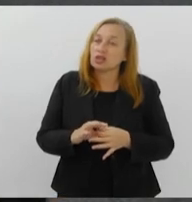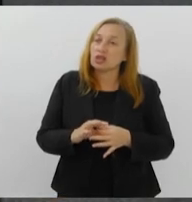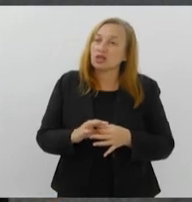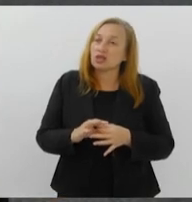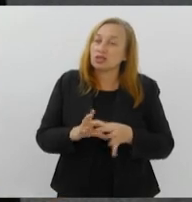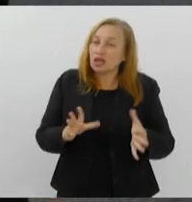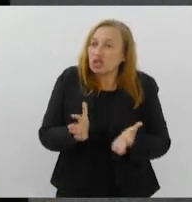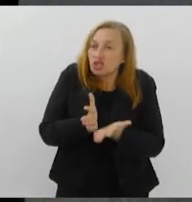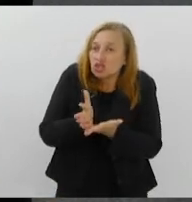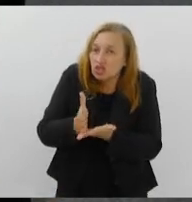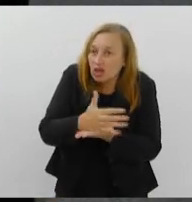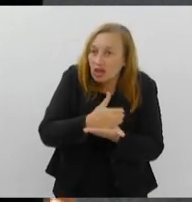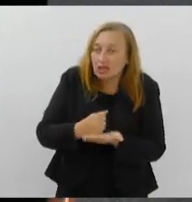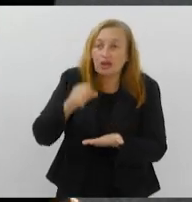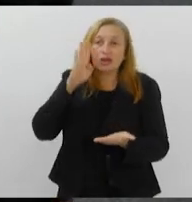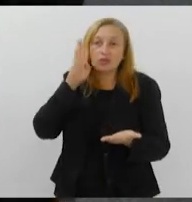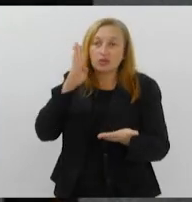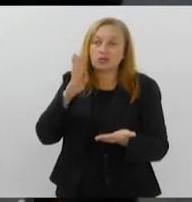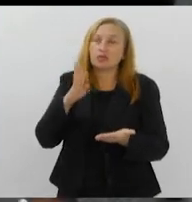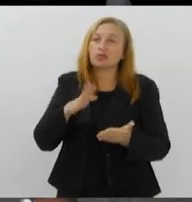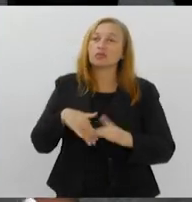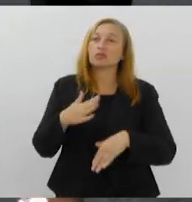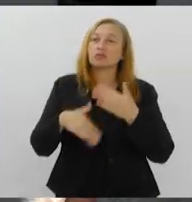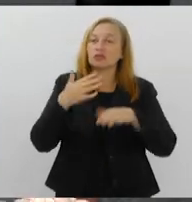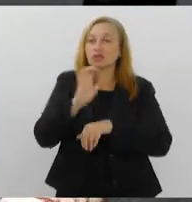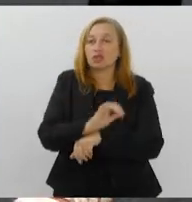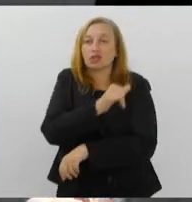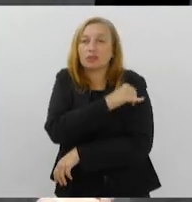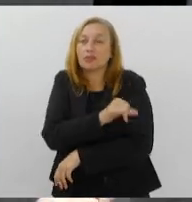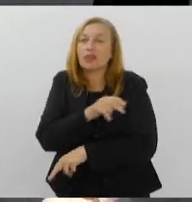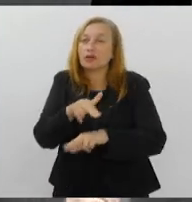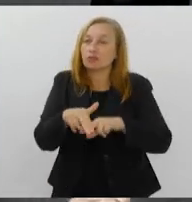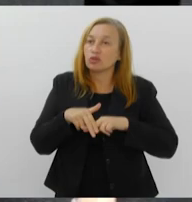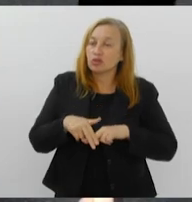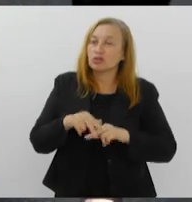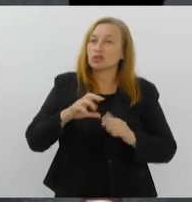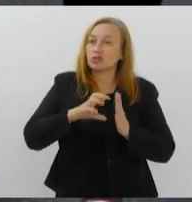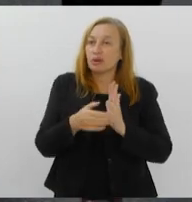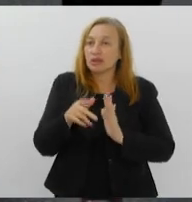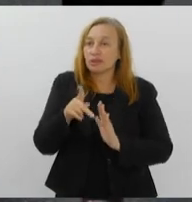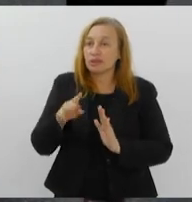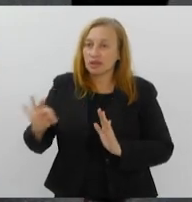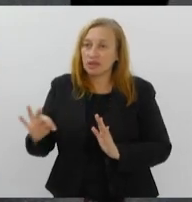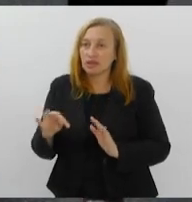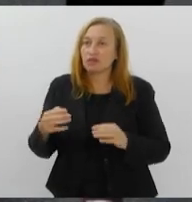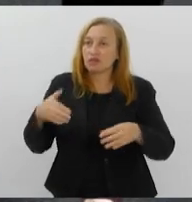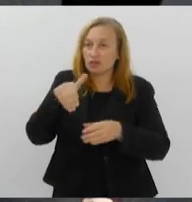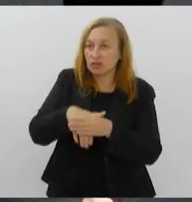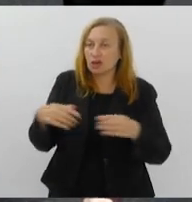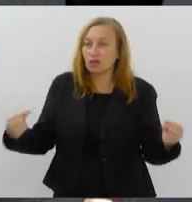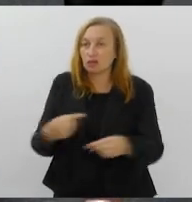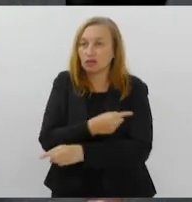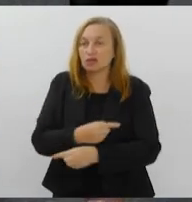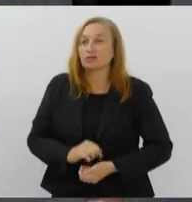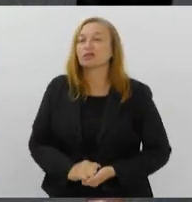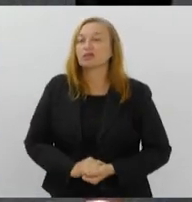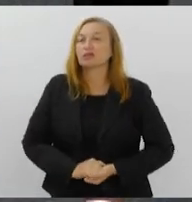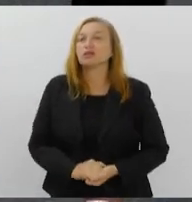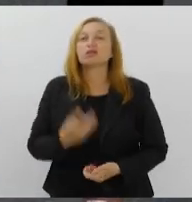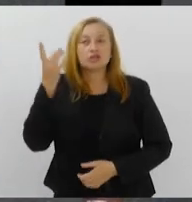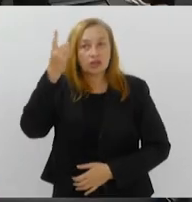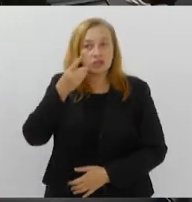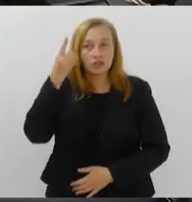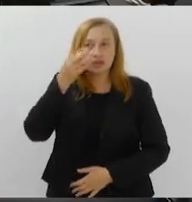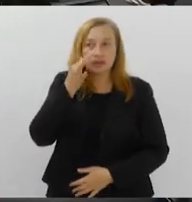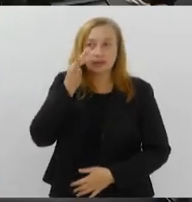arrecadação que é fundamental para desenvolver o Estado do Rio de Janeiro. Por isso que o Partido dos Trabalhadores vai votar contra. Deputado